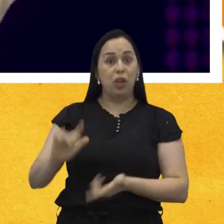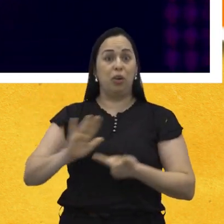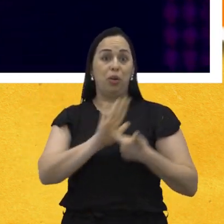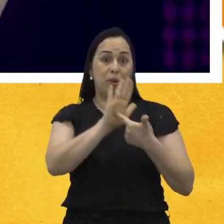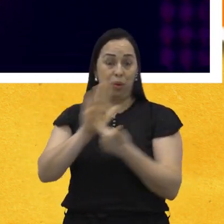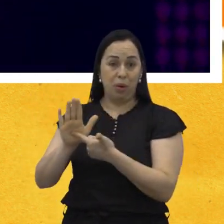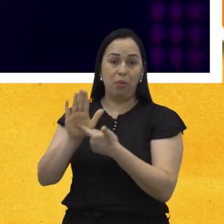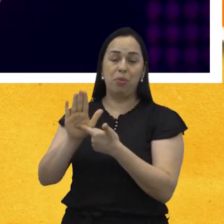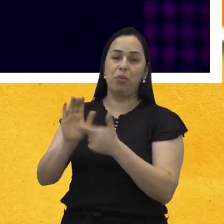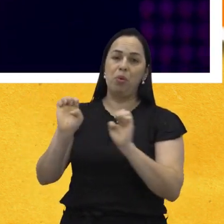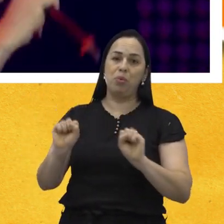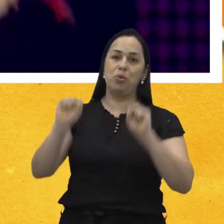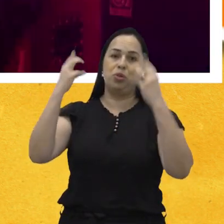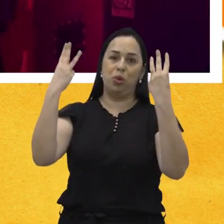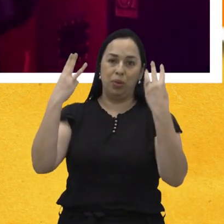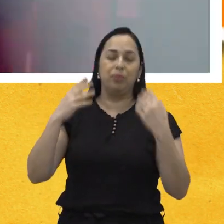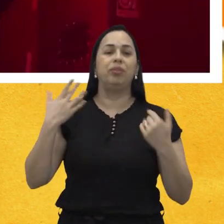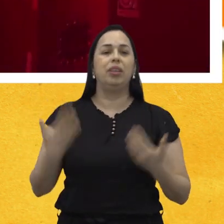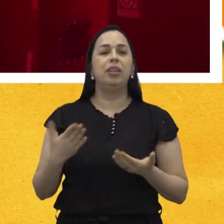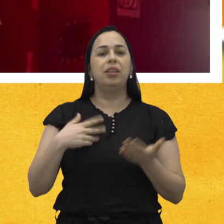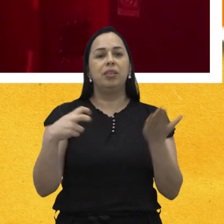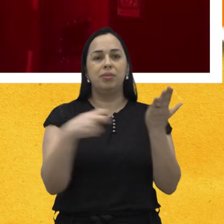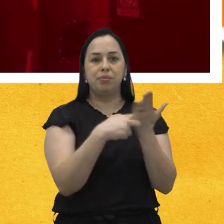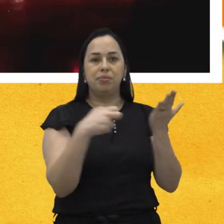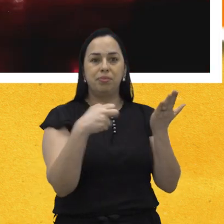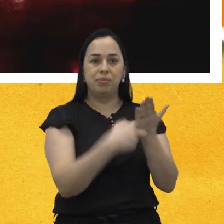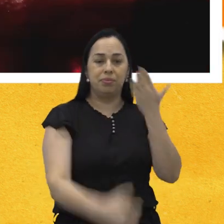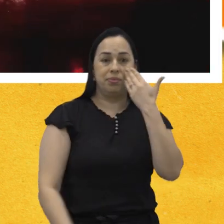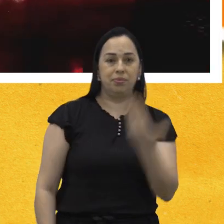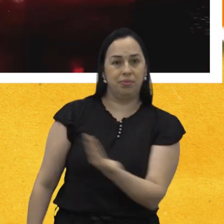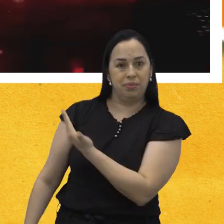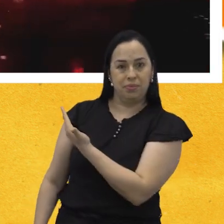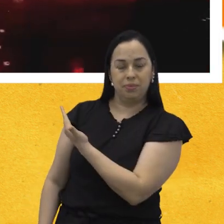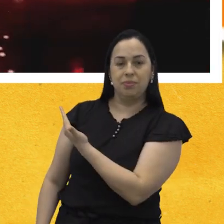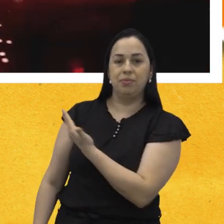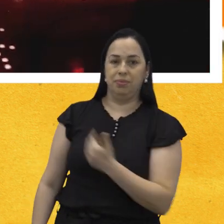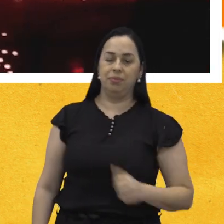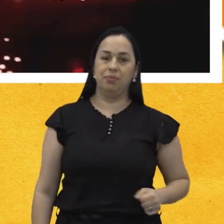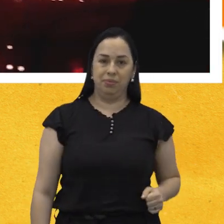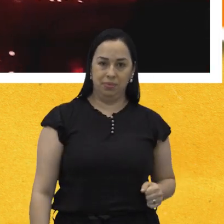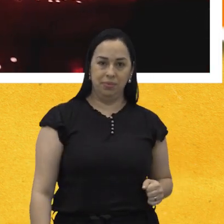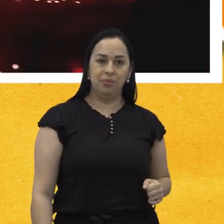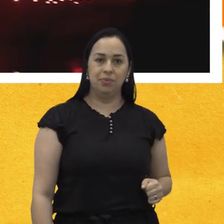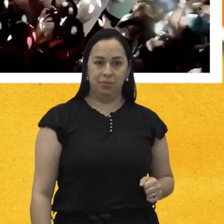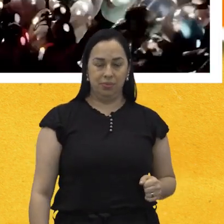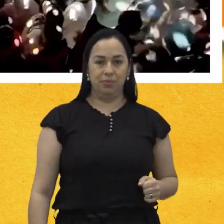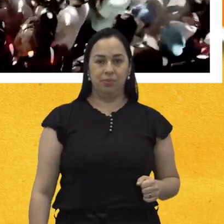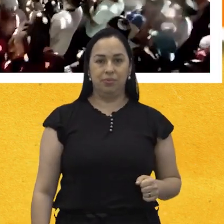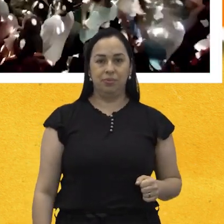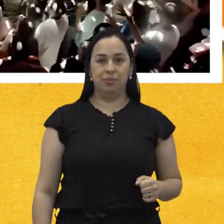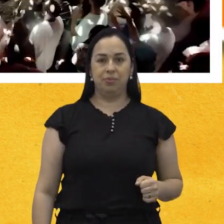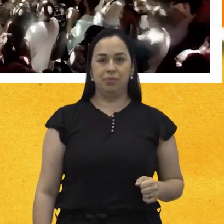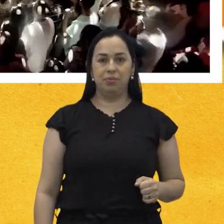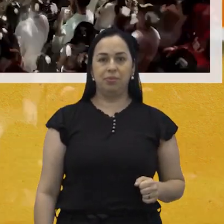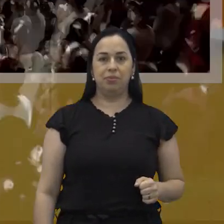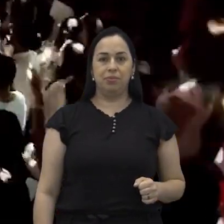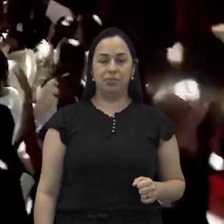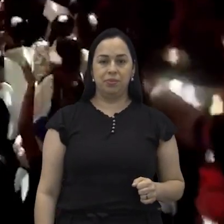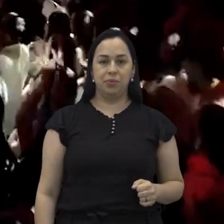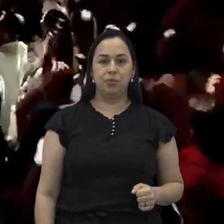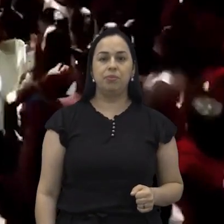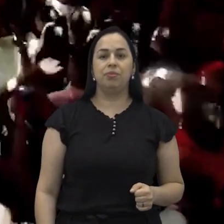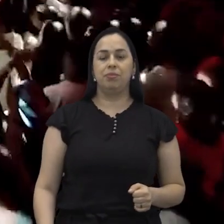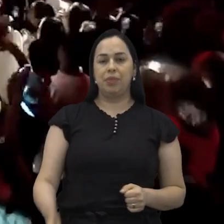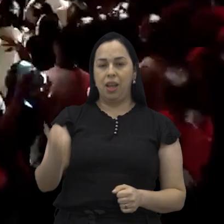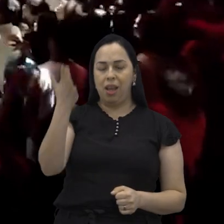uma vez com um show repleto de hits. Os ingressos estão disponíveis no site ingressos10.com.br.